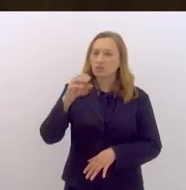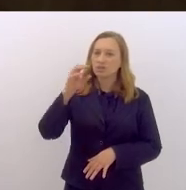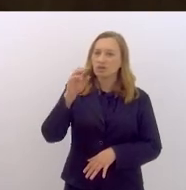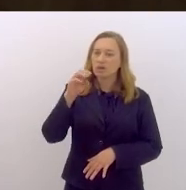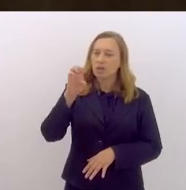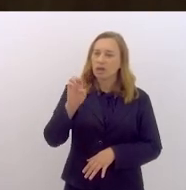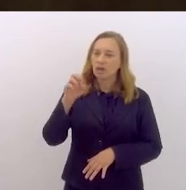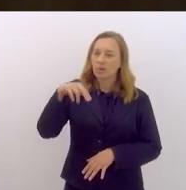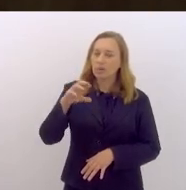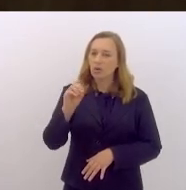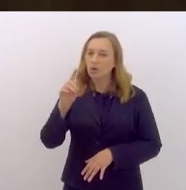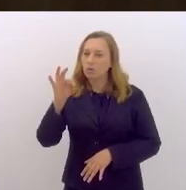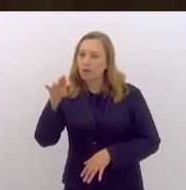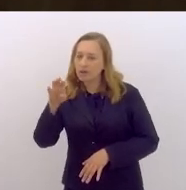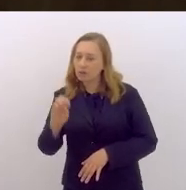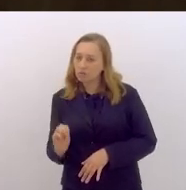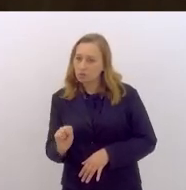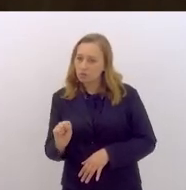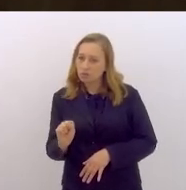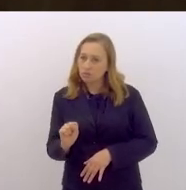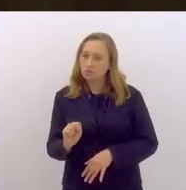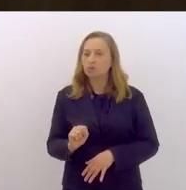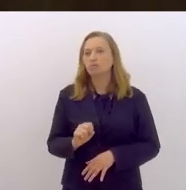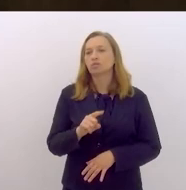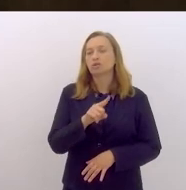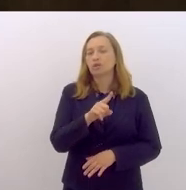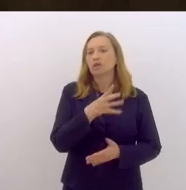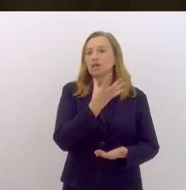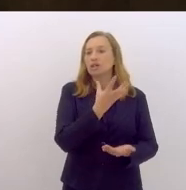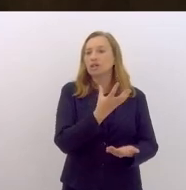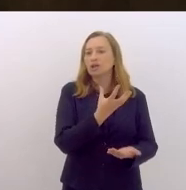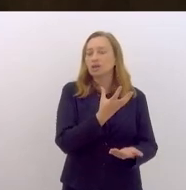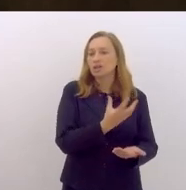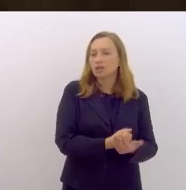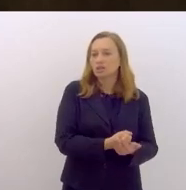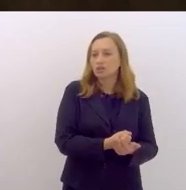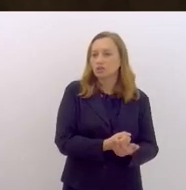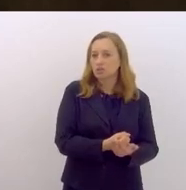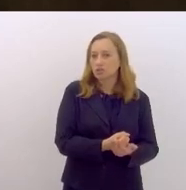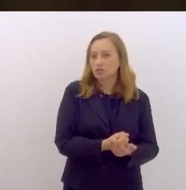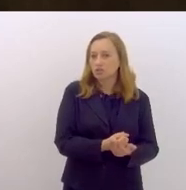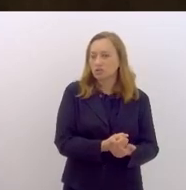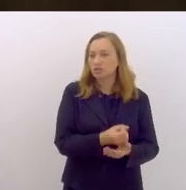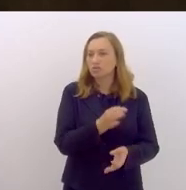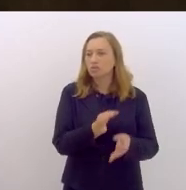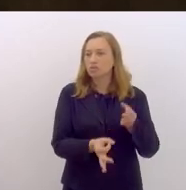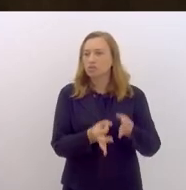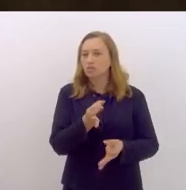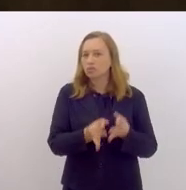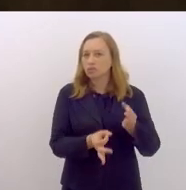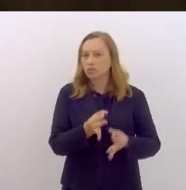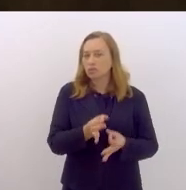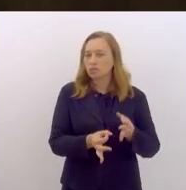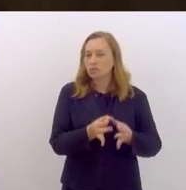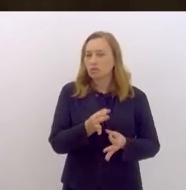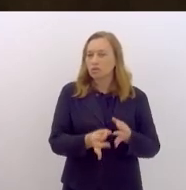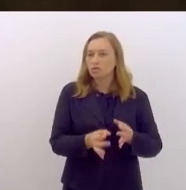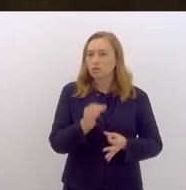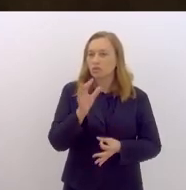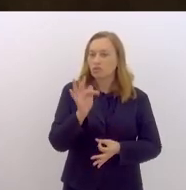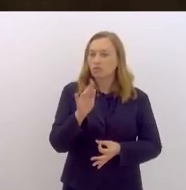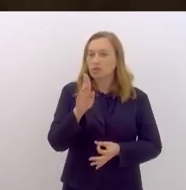emolumentos, excetuados aqueles devidos pelo registro e baixa das ações judiciais destinado ao